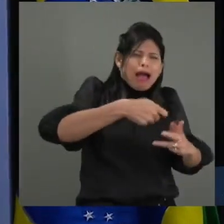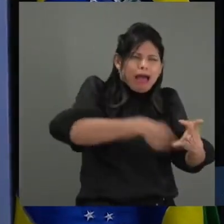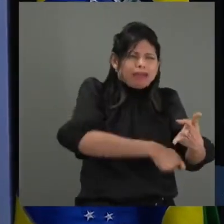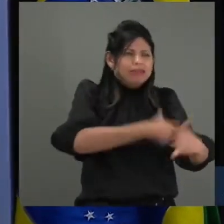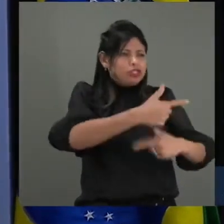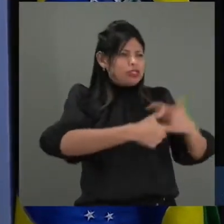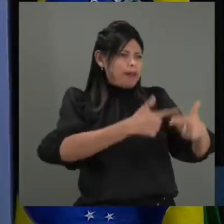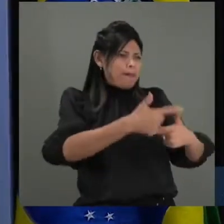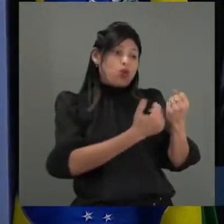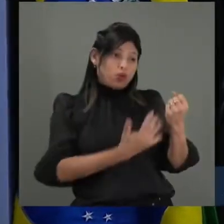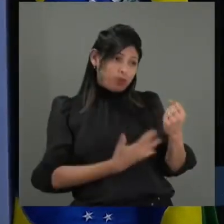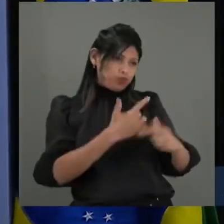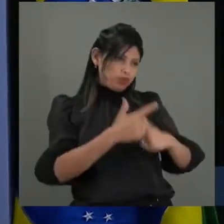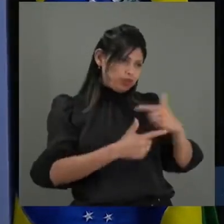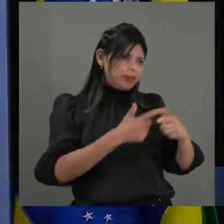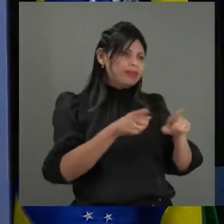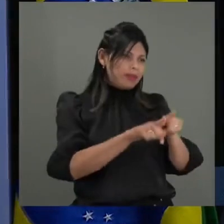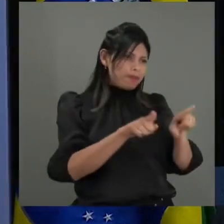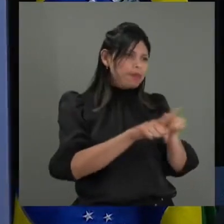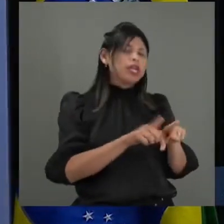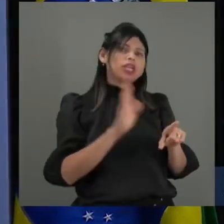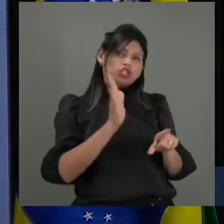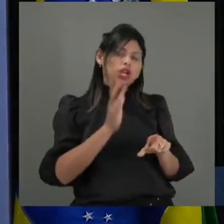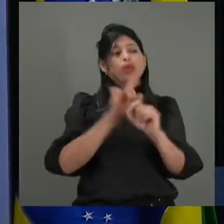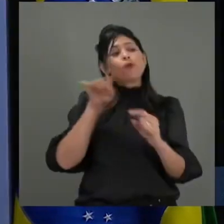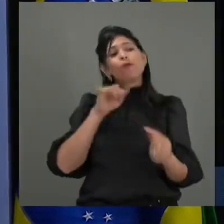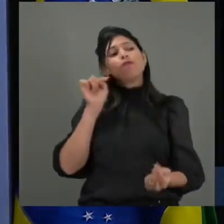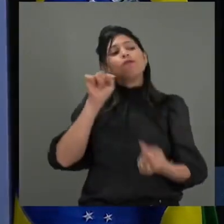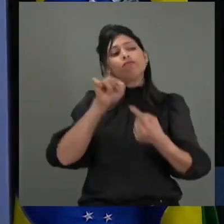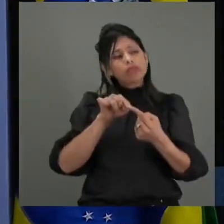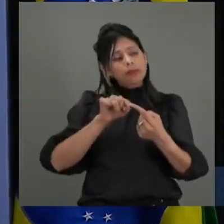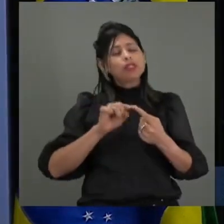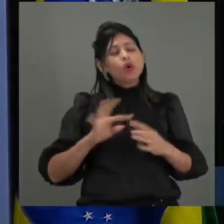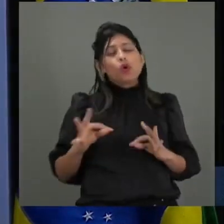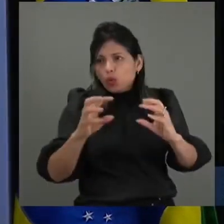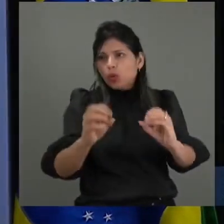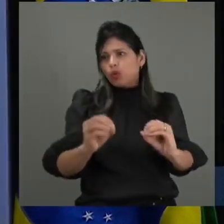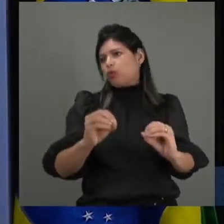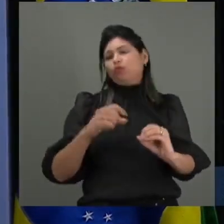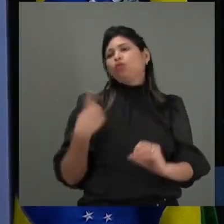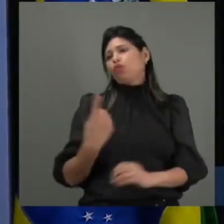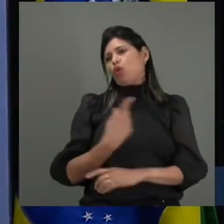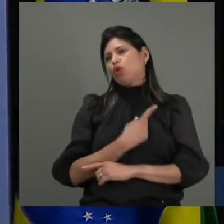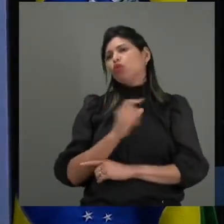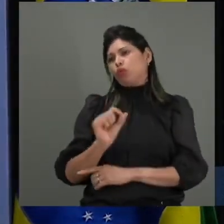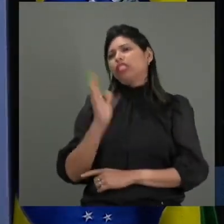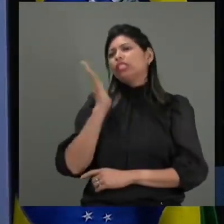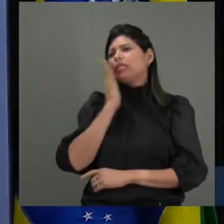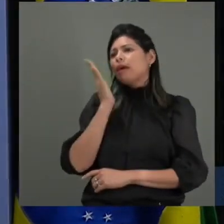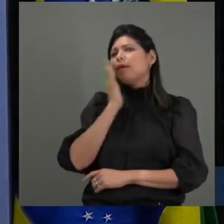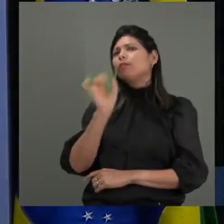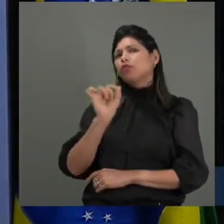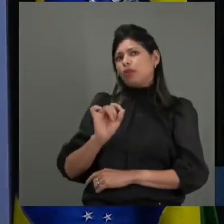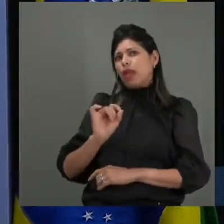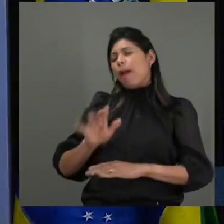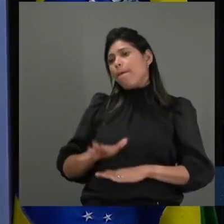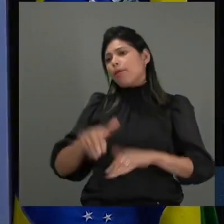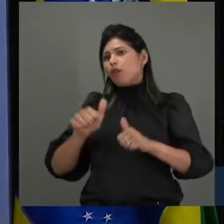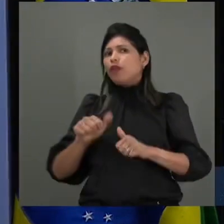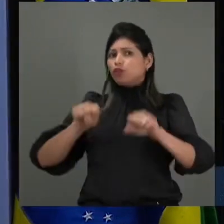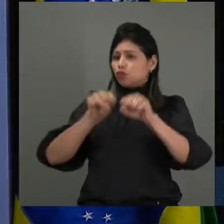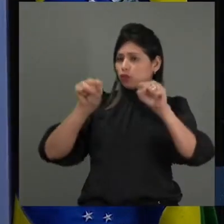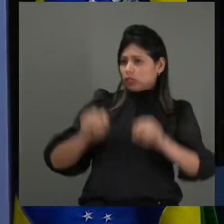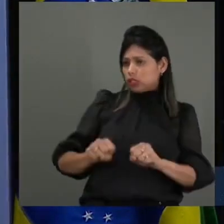assessoria, que todos nós reconhecemos, é ponto pacífico também que todos aqui somos favoráveis à modernização do sistema tributário